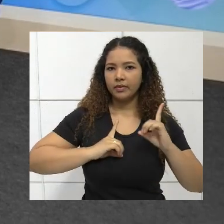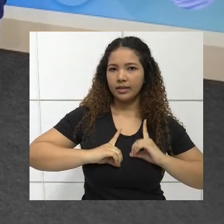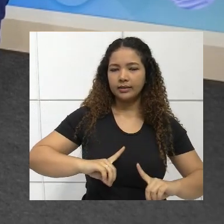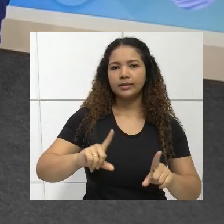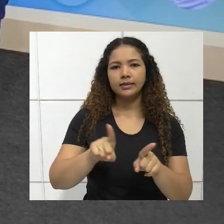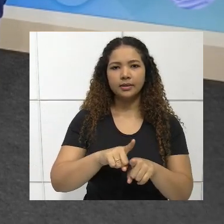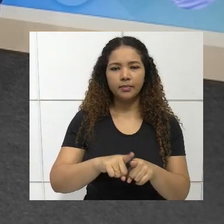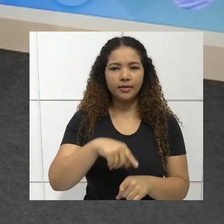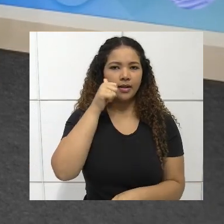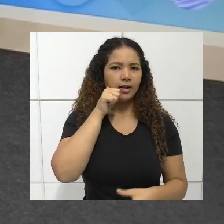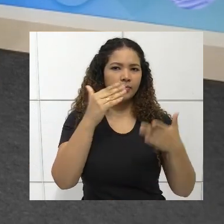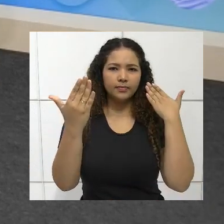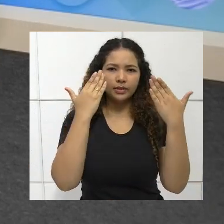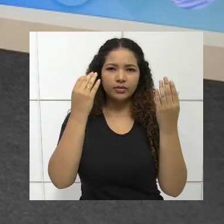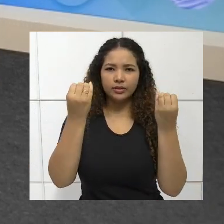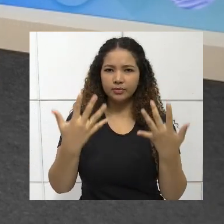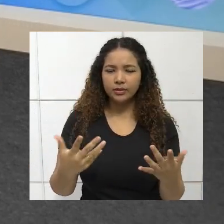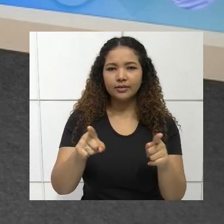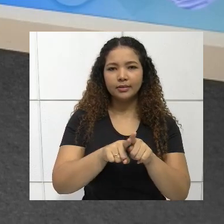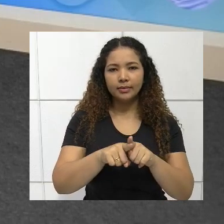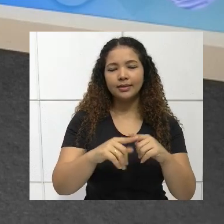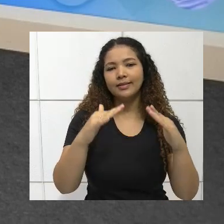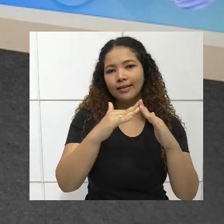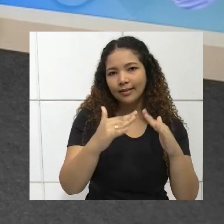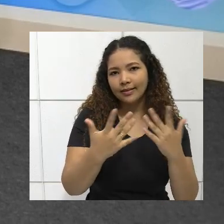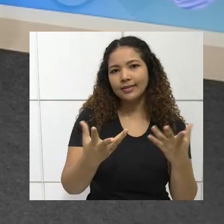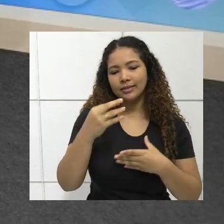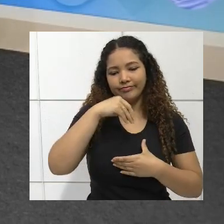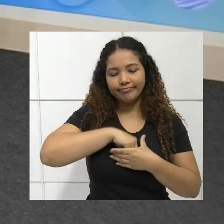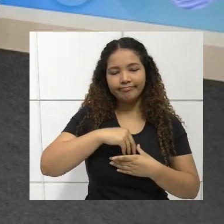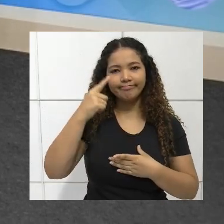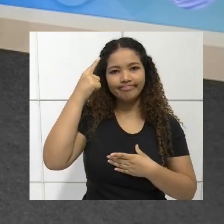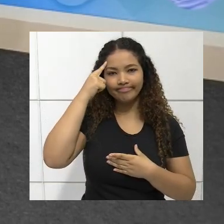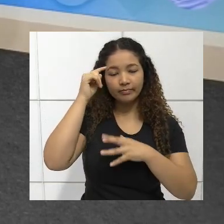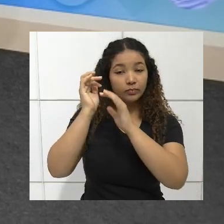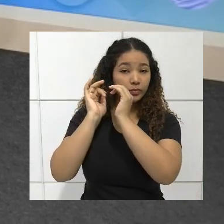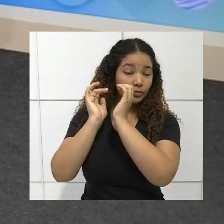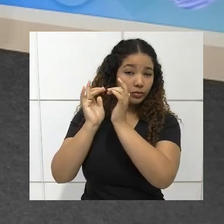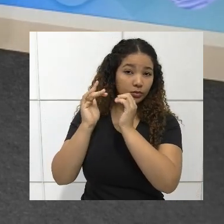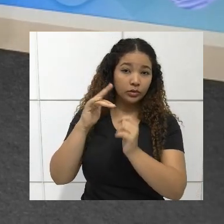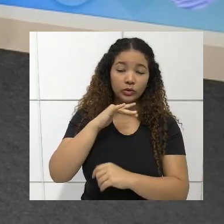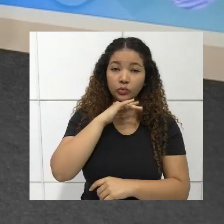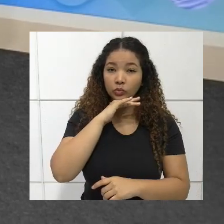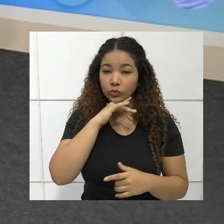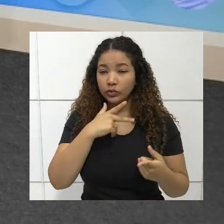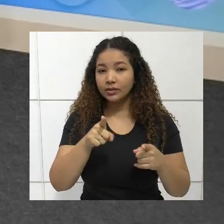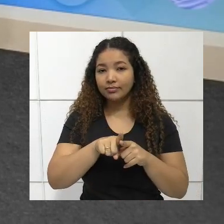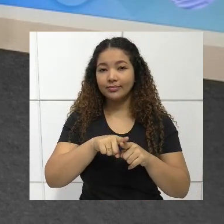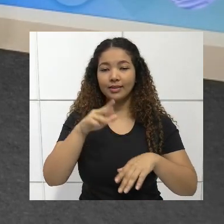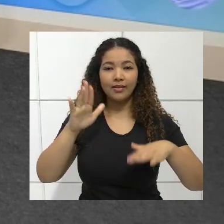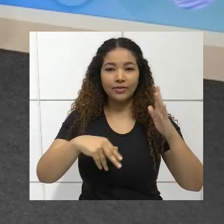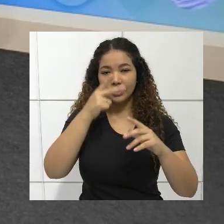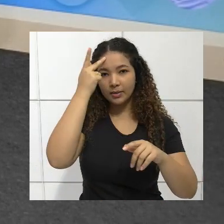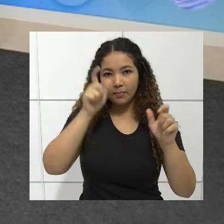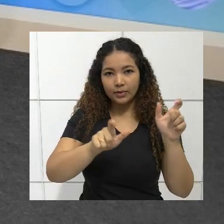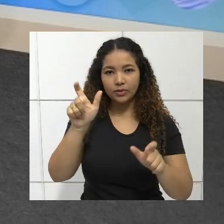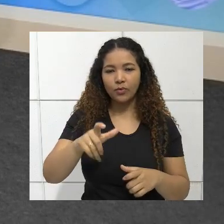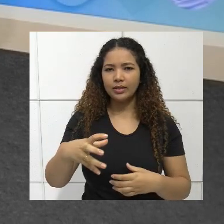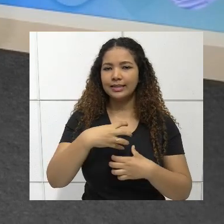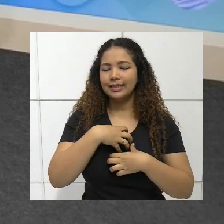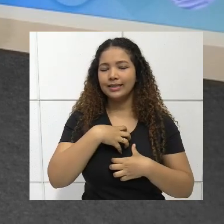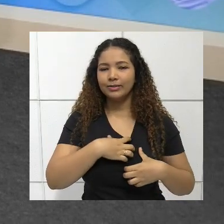psicóloga, aquela guerra que está dentro da casa, dentro da mente, e muitas vezes as pessoas se sentem num deserto. E para encerrar